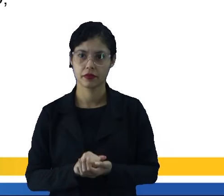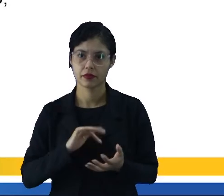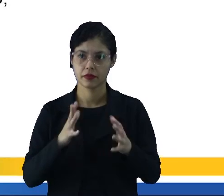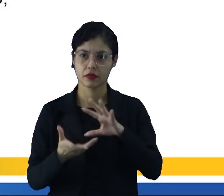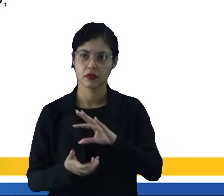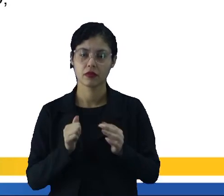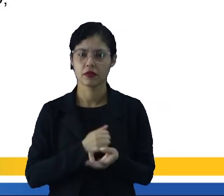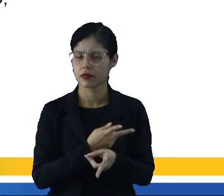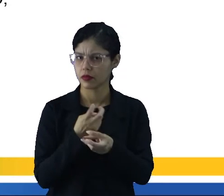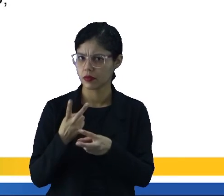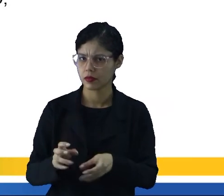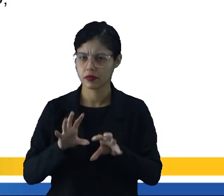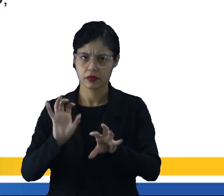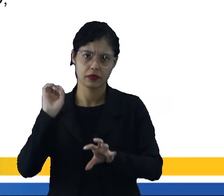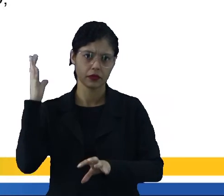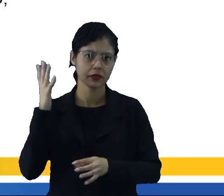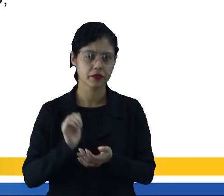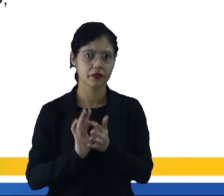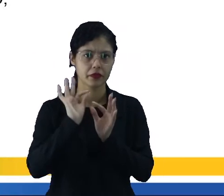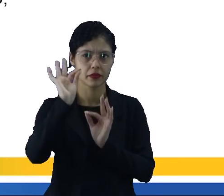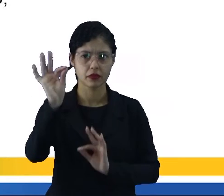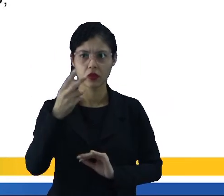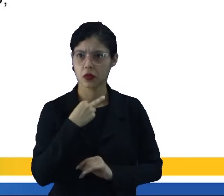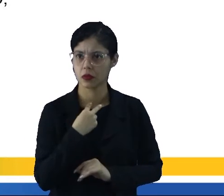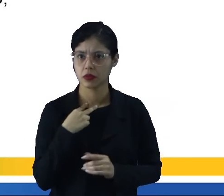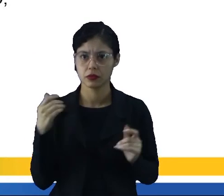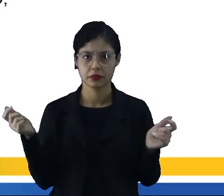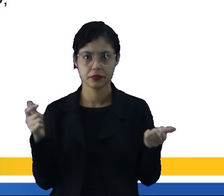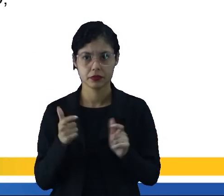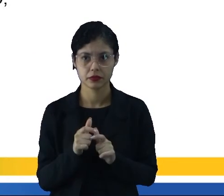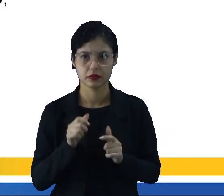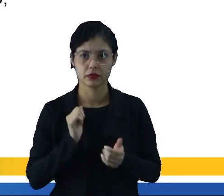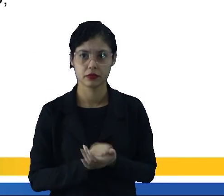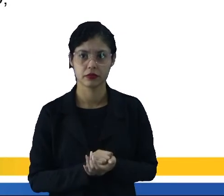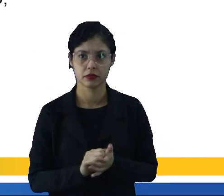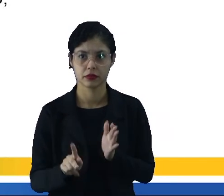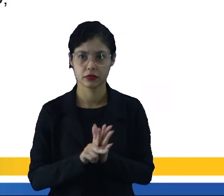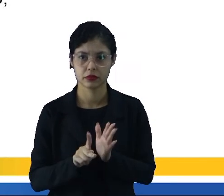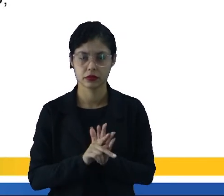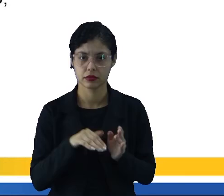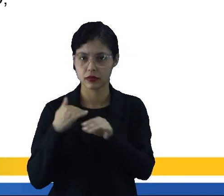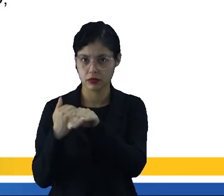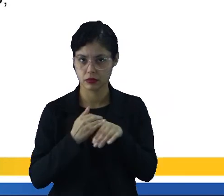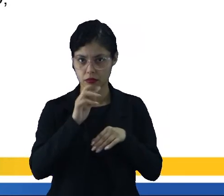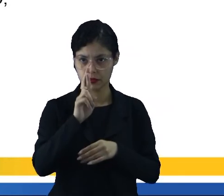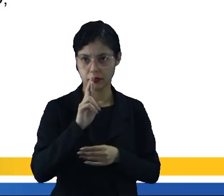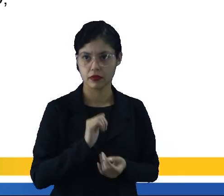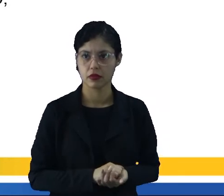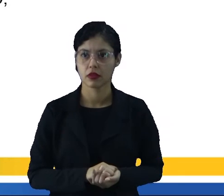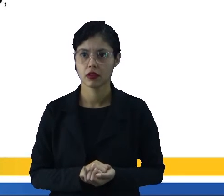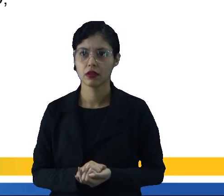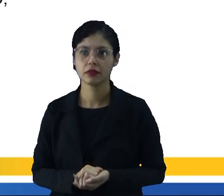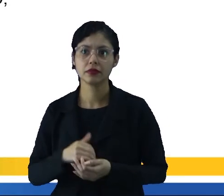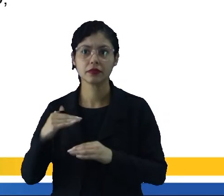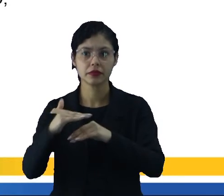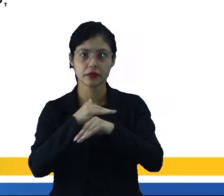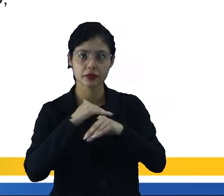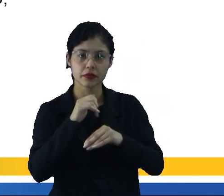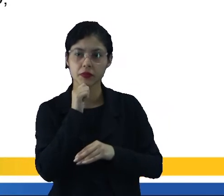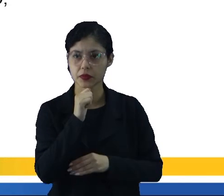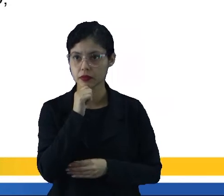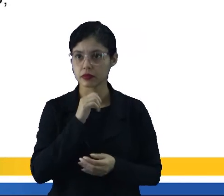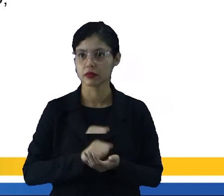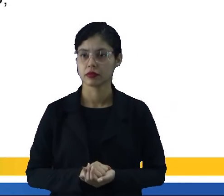esfera Note que nesse caso a distância não pode ser menor mas sim exatamente igual ao raio a superfície